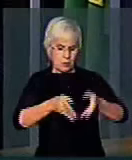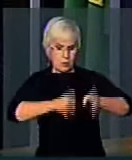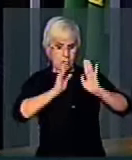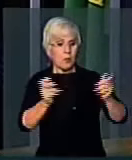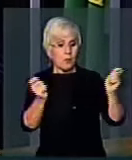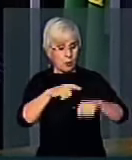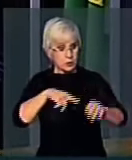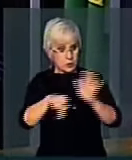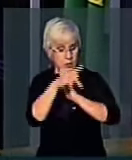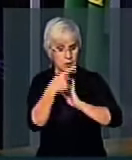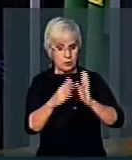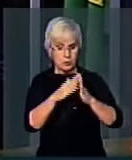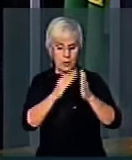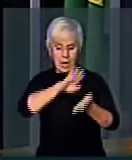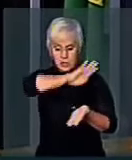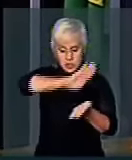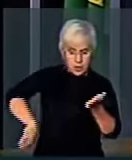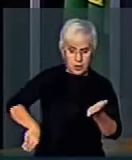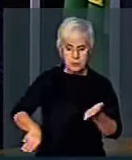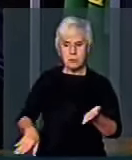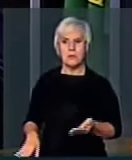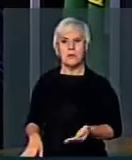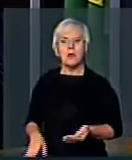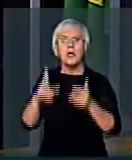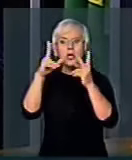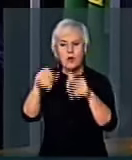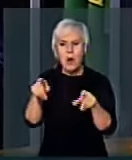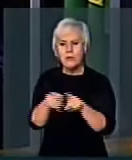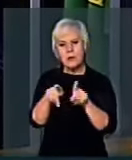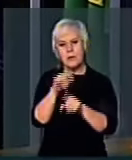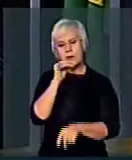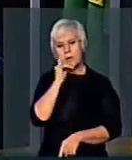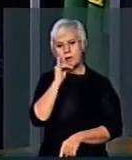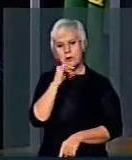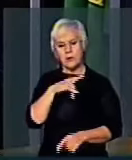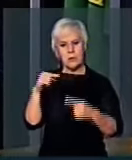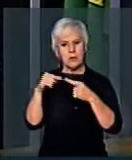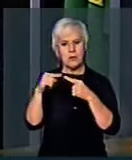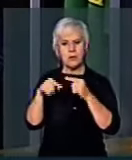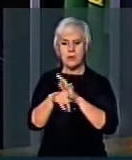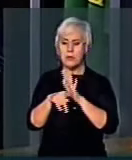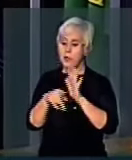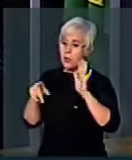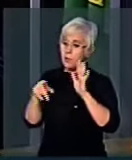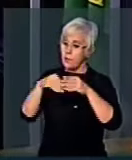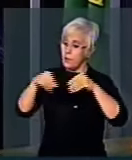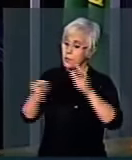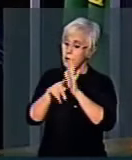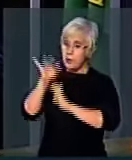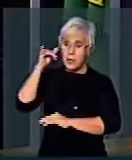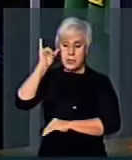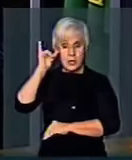sua propriedade expropriada. O mesmo no tocante aí a proprietários rurais, que perdem os